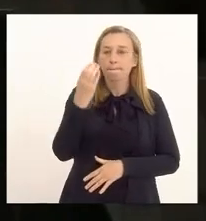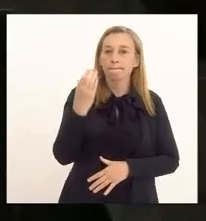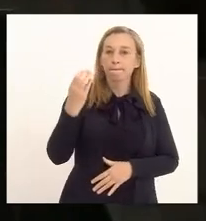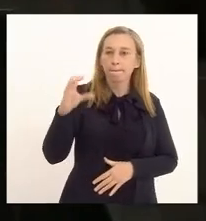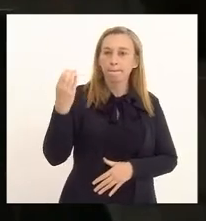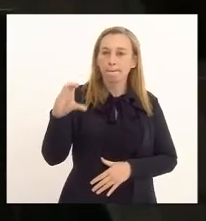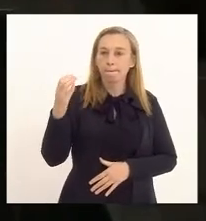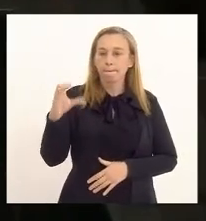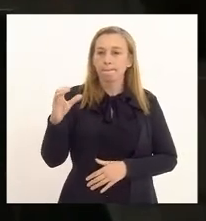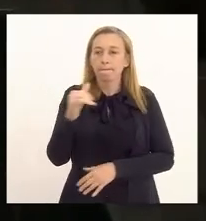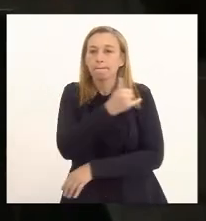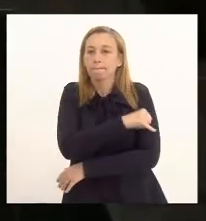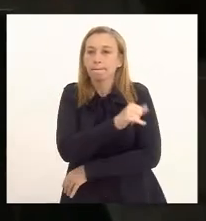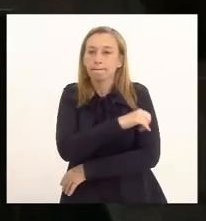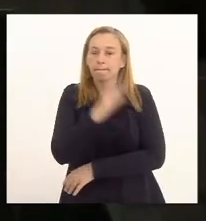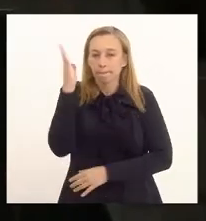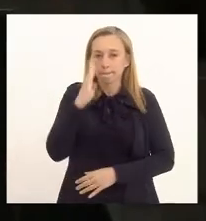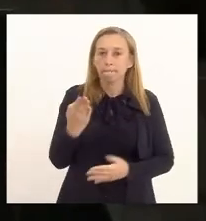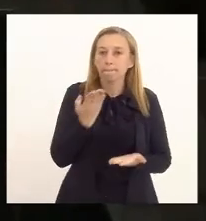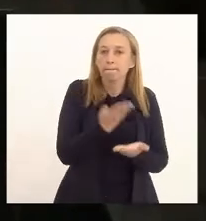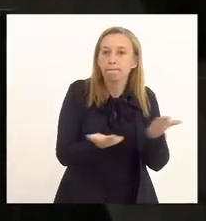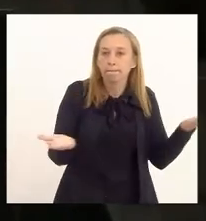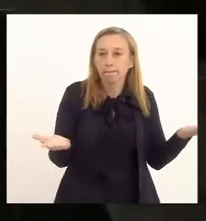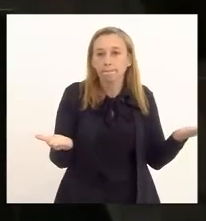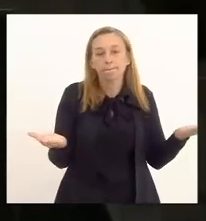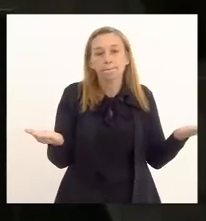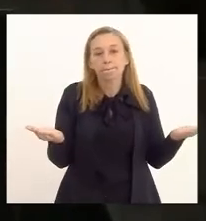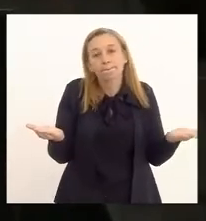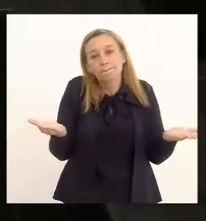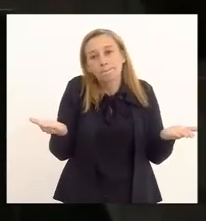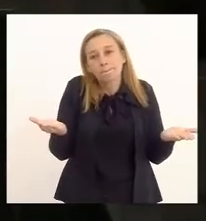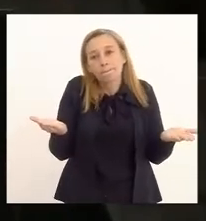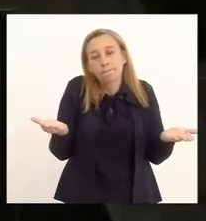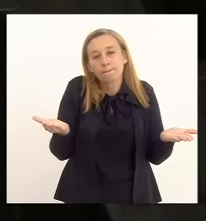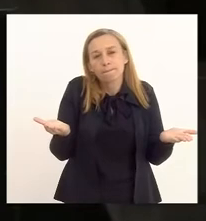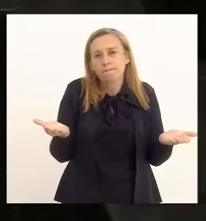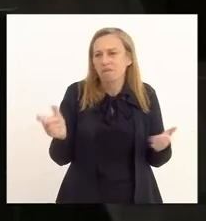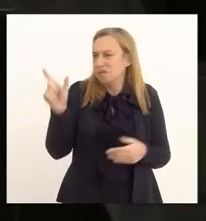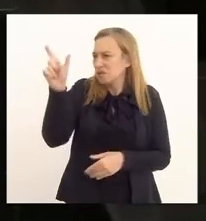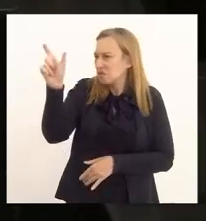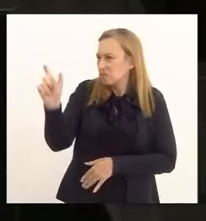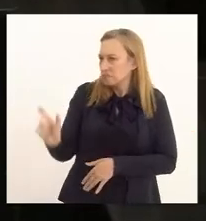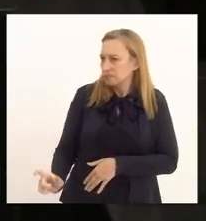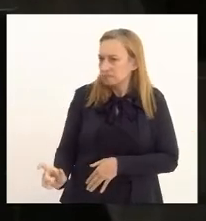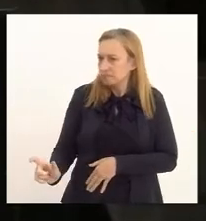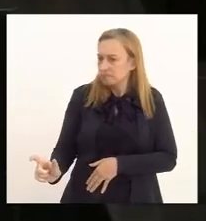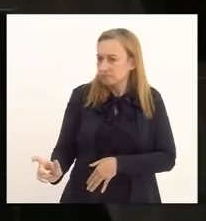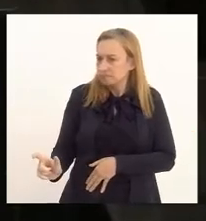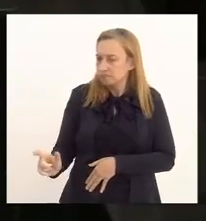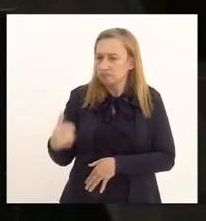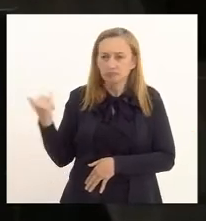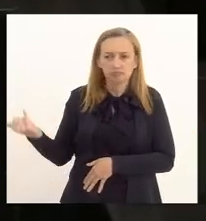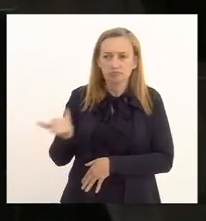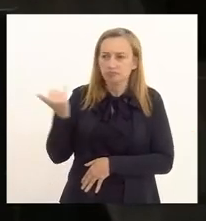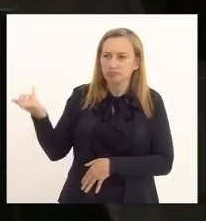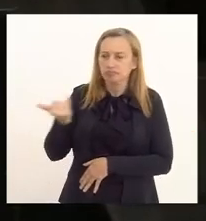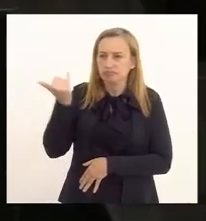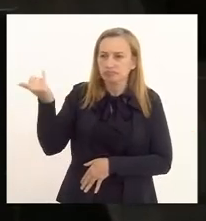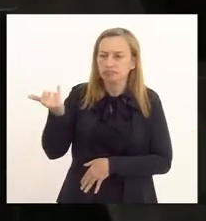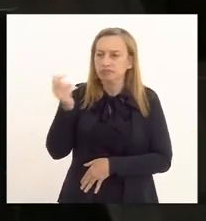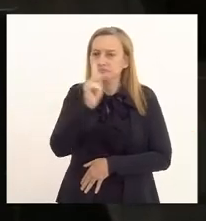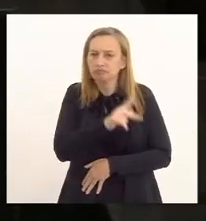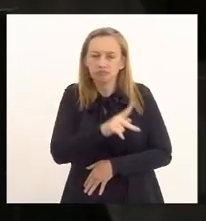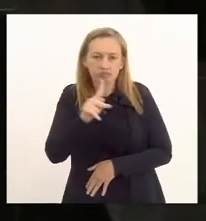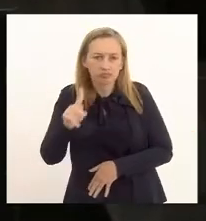Janeiro e o Brasil perderam uma educadora de grande envergadura. Me refiro aqui à